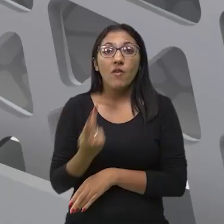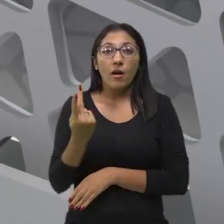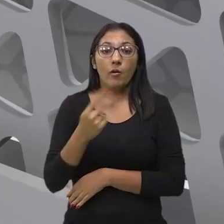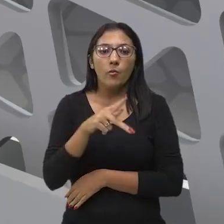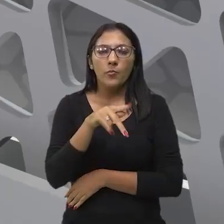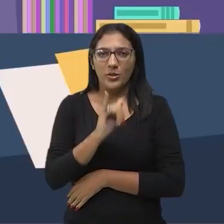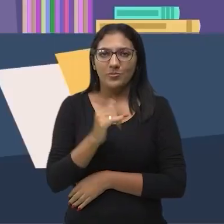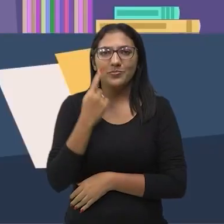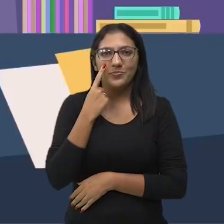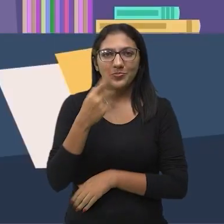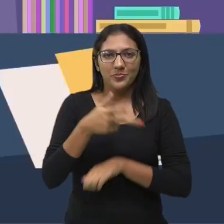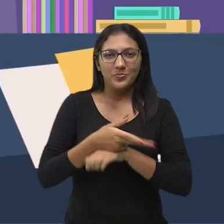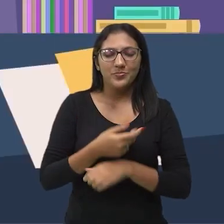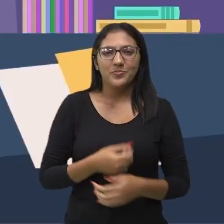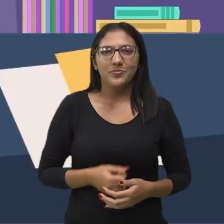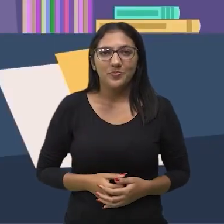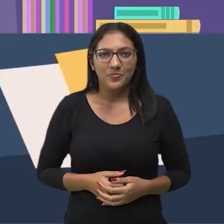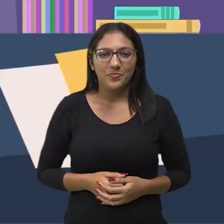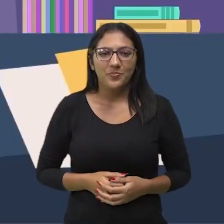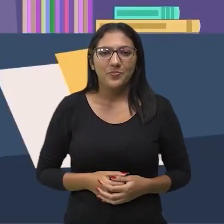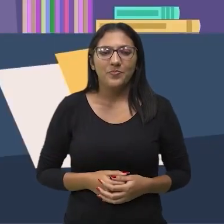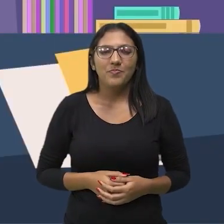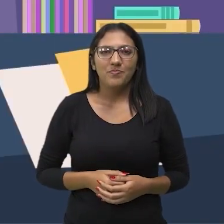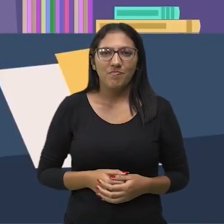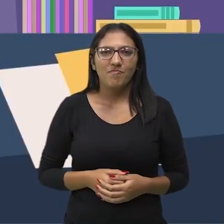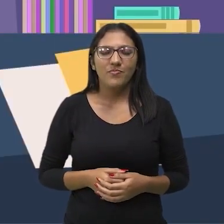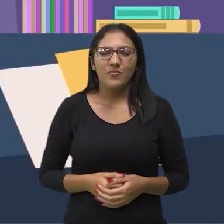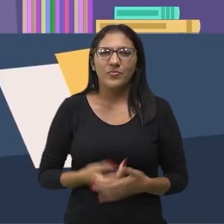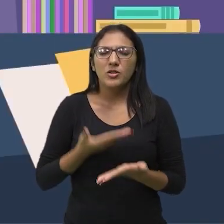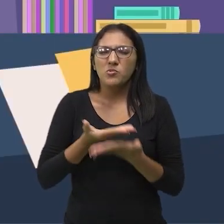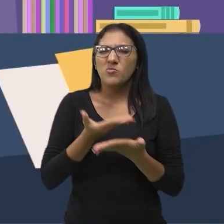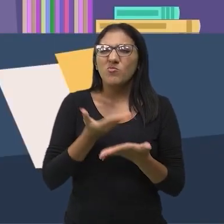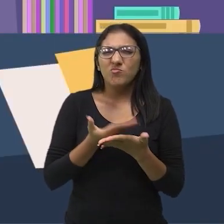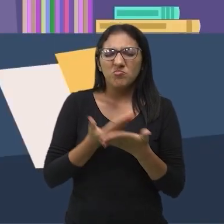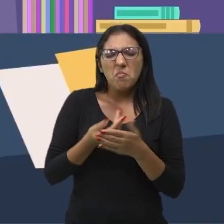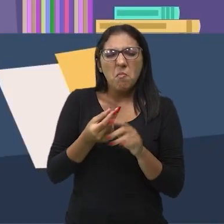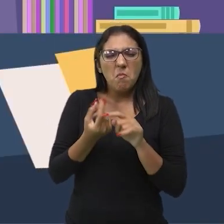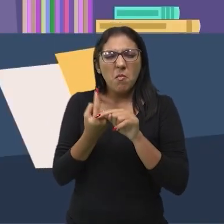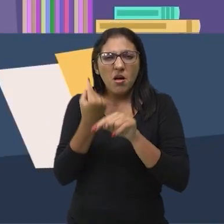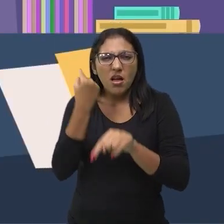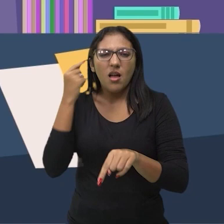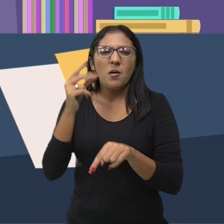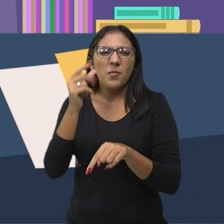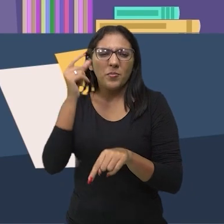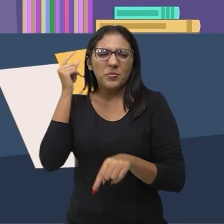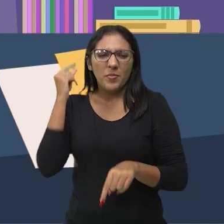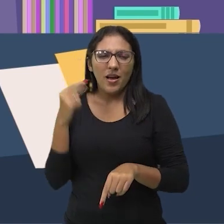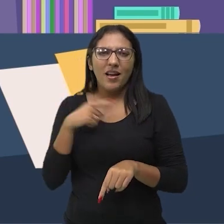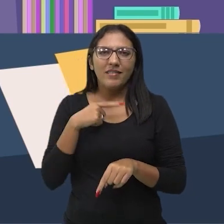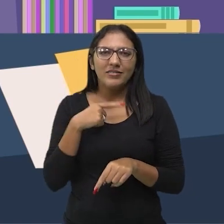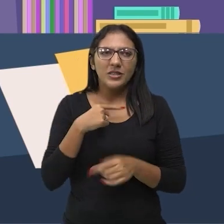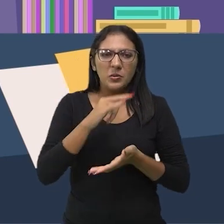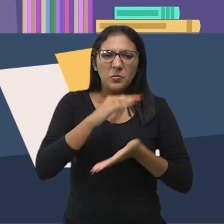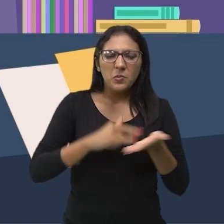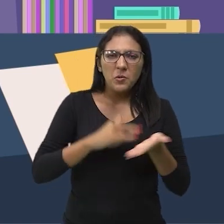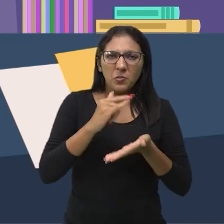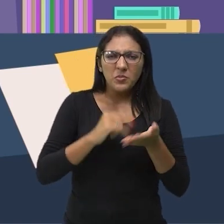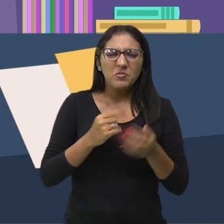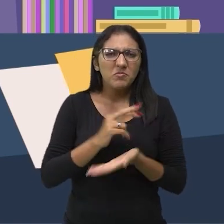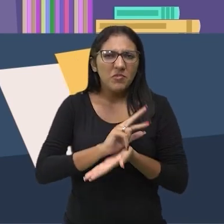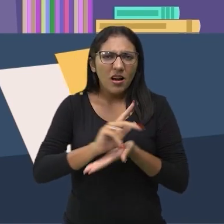aí. Estudado desde a antiguidade, conforme mostram os registros históricos, o número